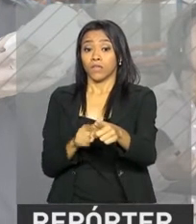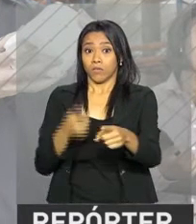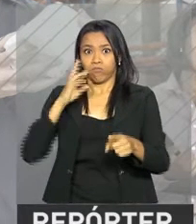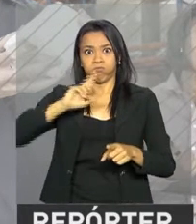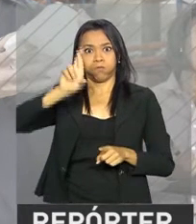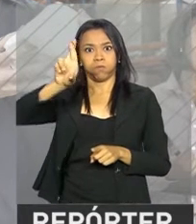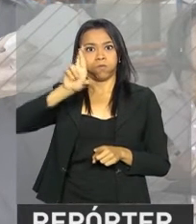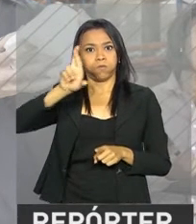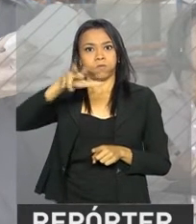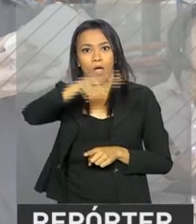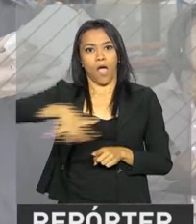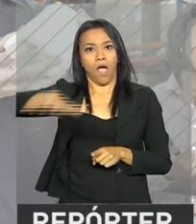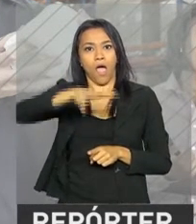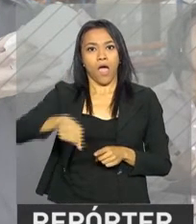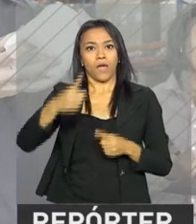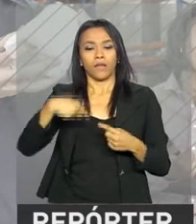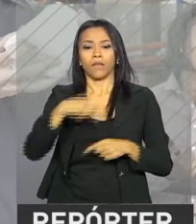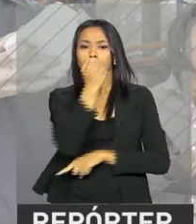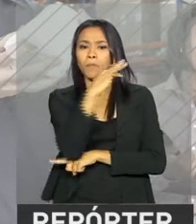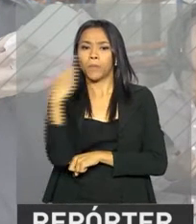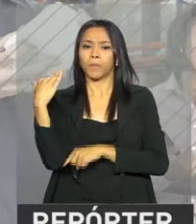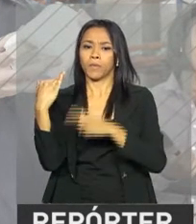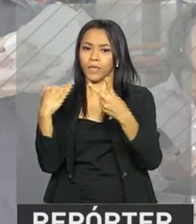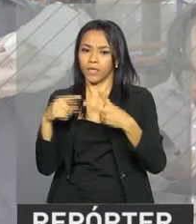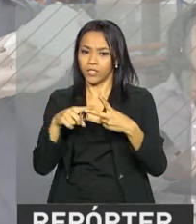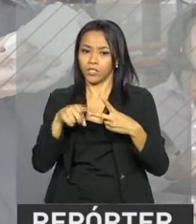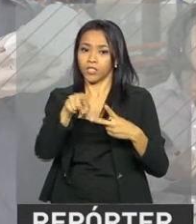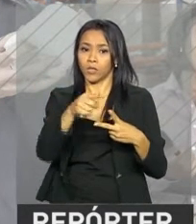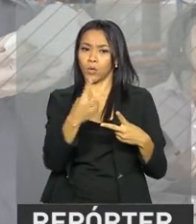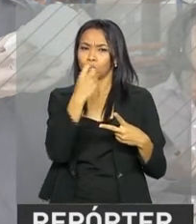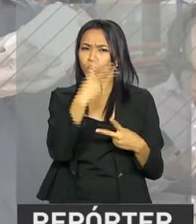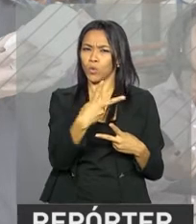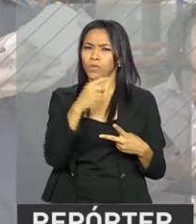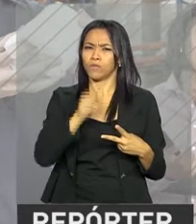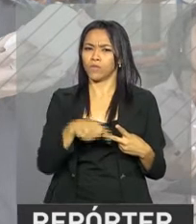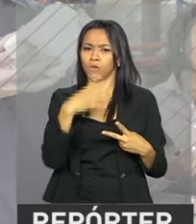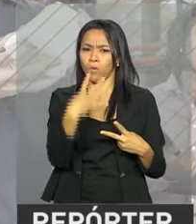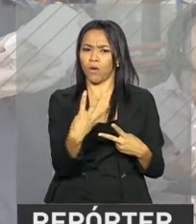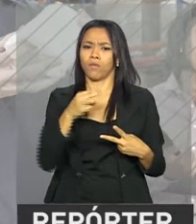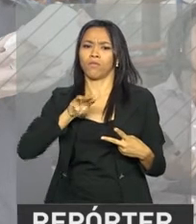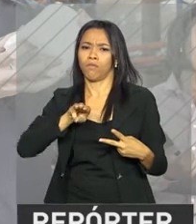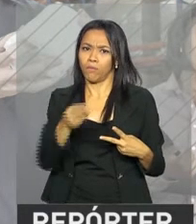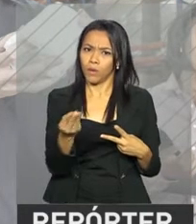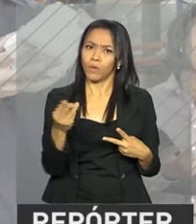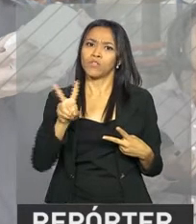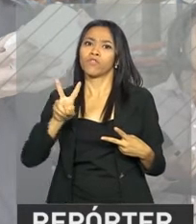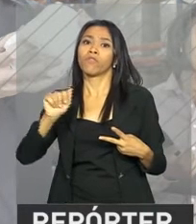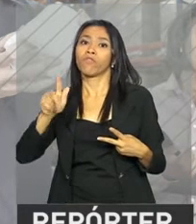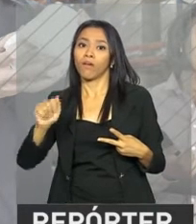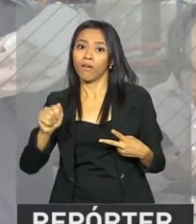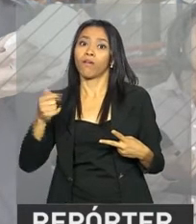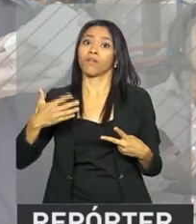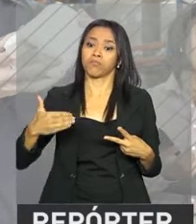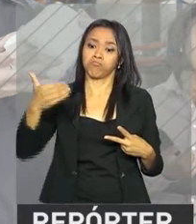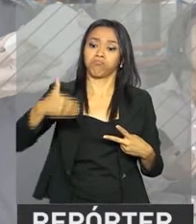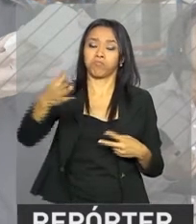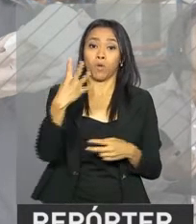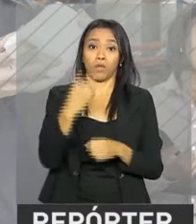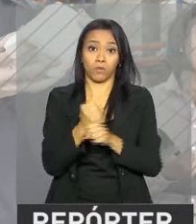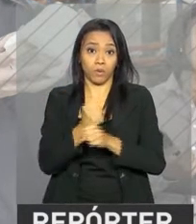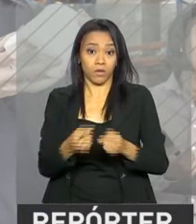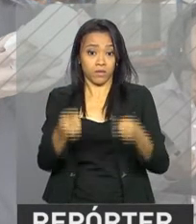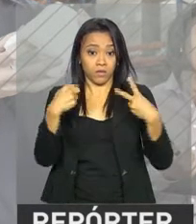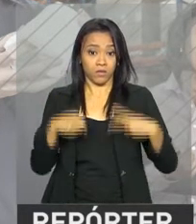áreas promissoras, meio ambiente e produção, com demanda de quase 2 milhões e meio de profissionais nos próximos